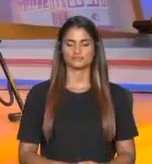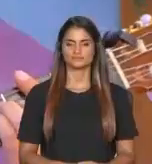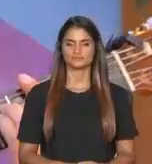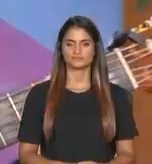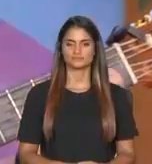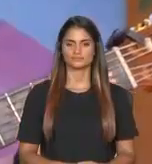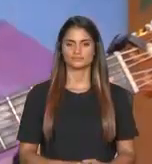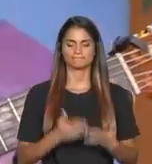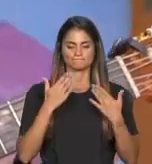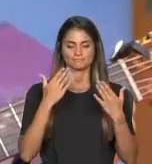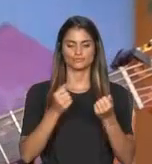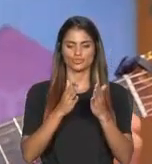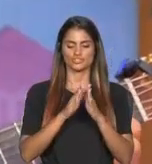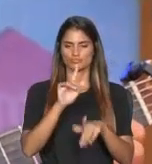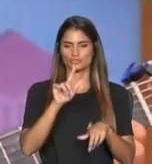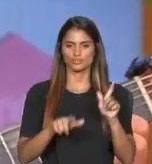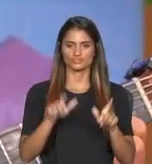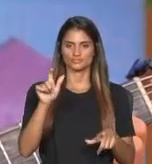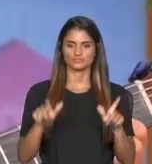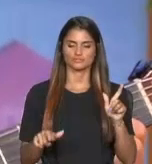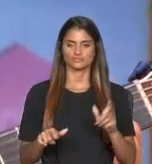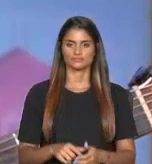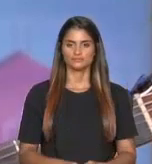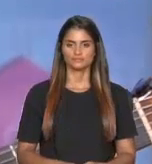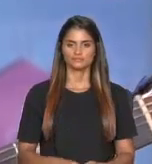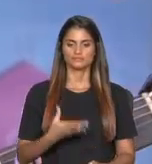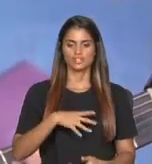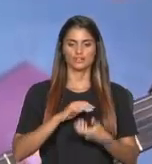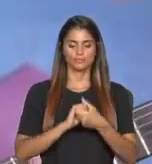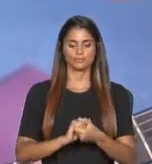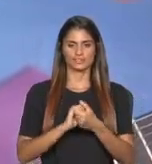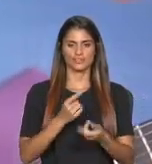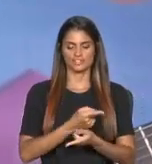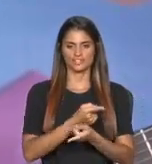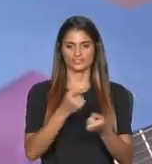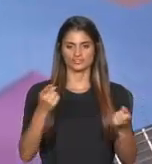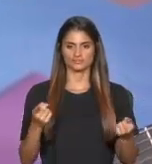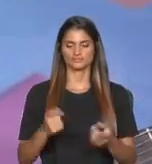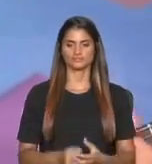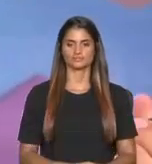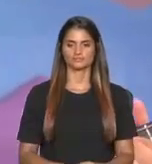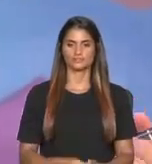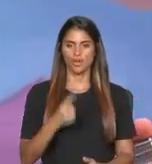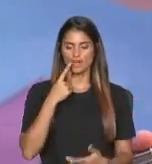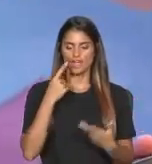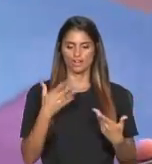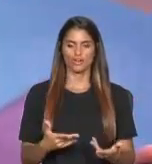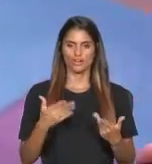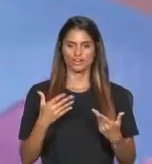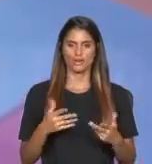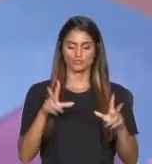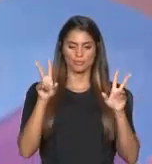para saudar toda a gente, quero-vos cumprimentar. E olha, agora tenho um